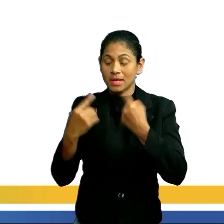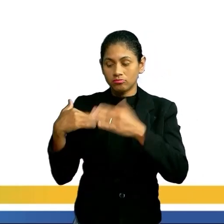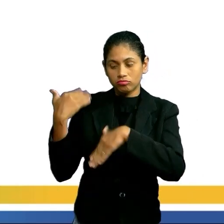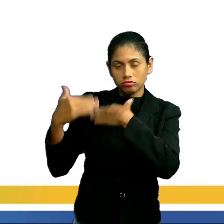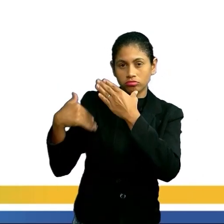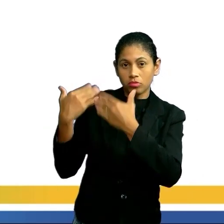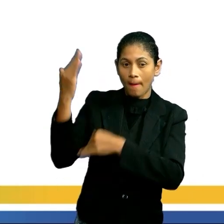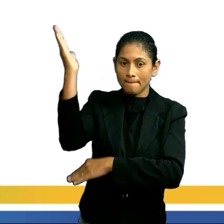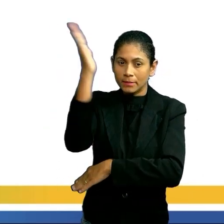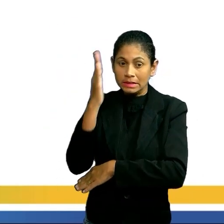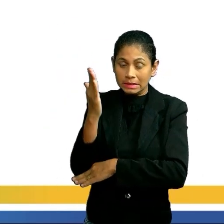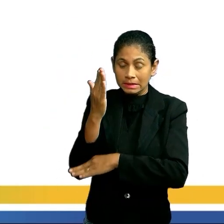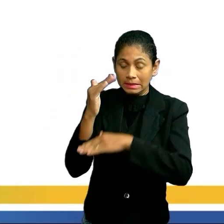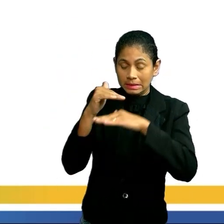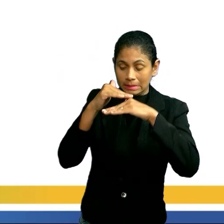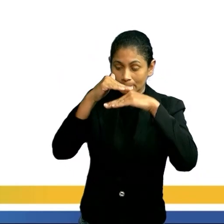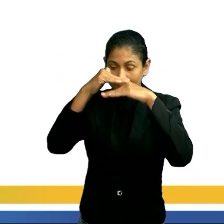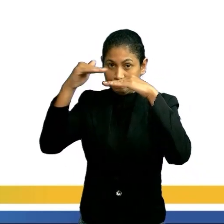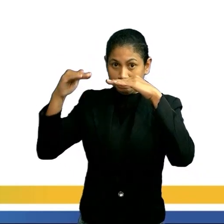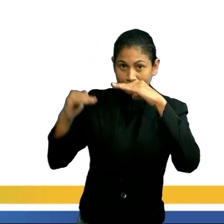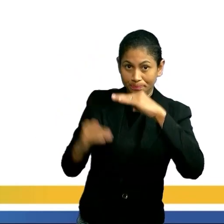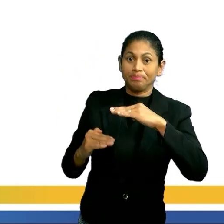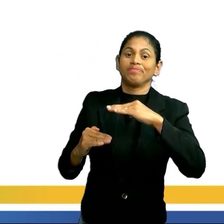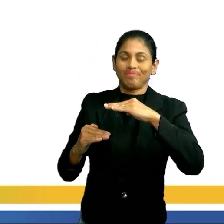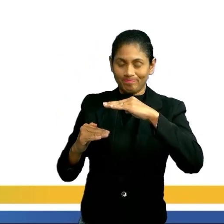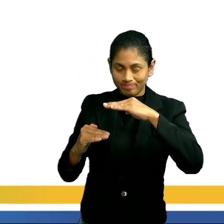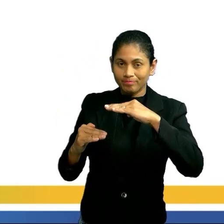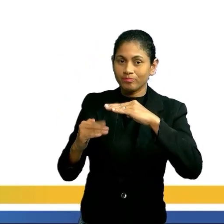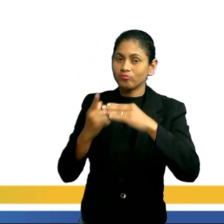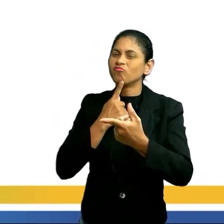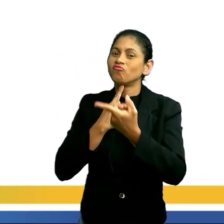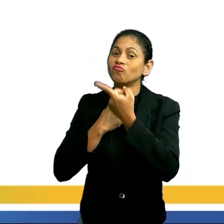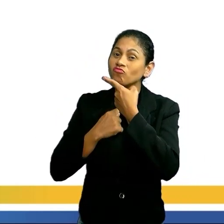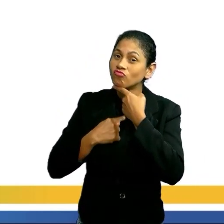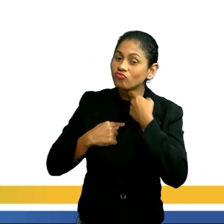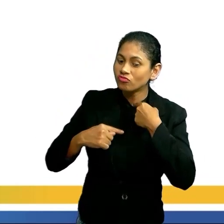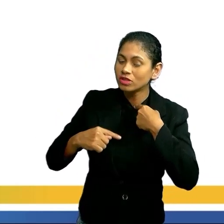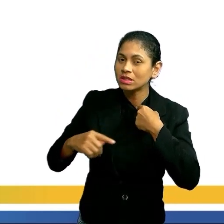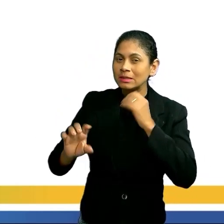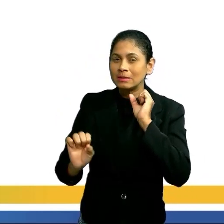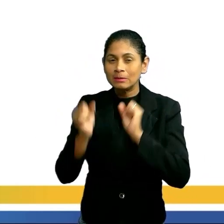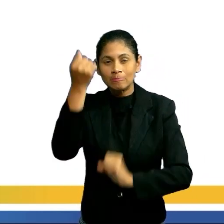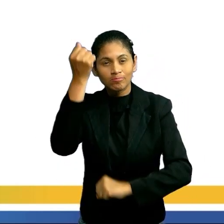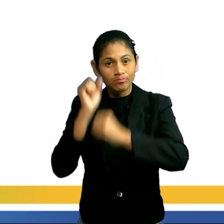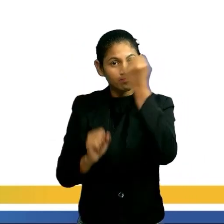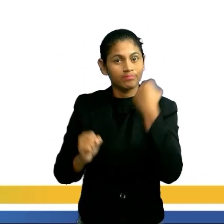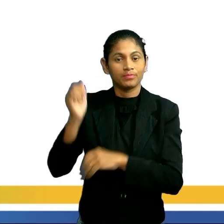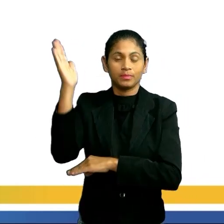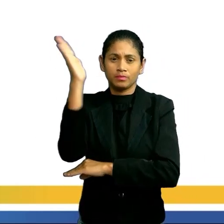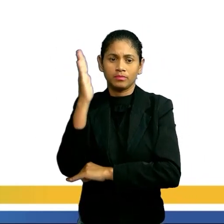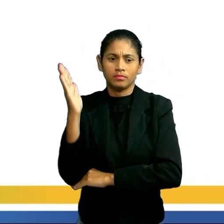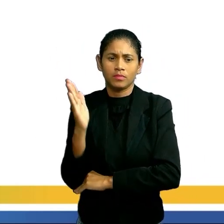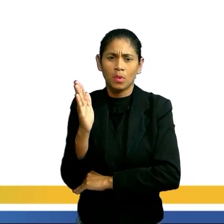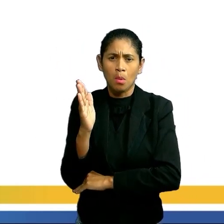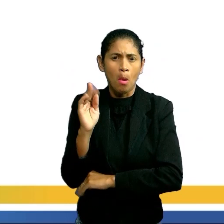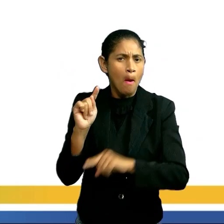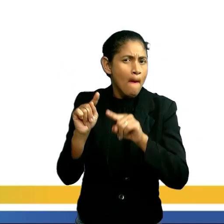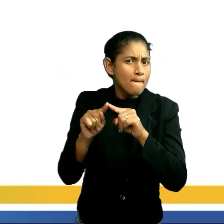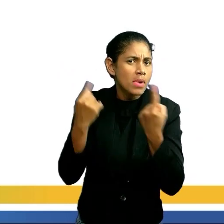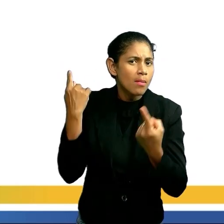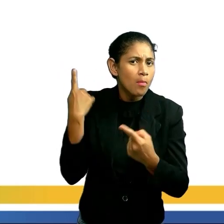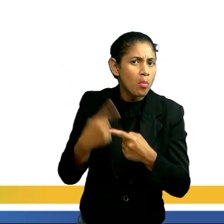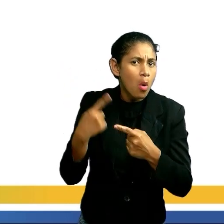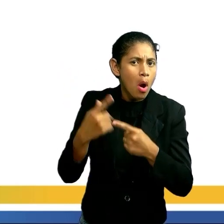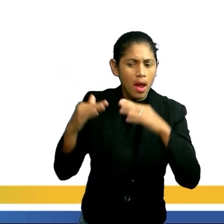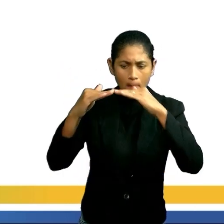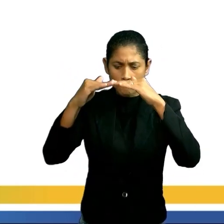ficou abaixo das aspirações das indústrias brasileiras. Isso ocorreu por que razão? Por que as